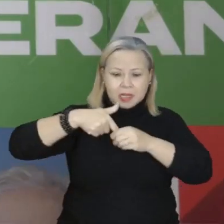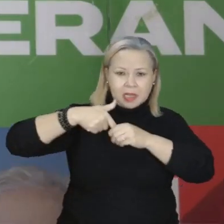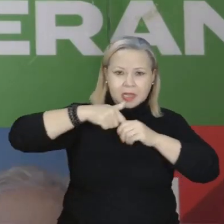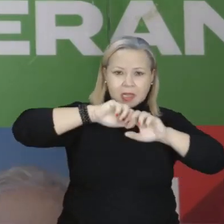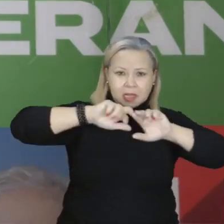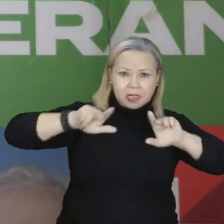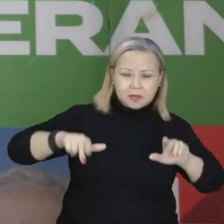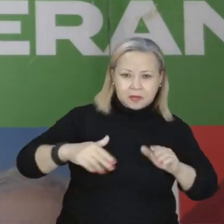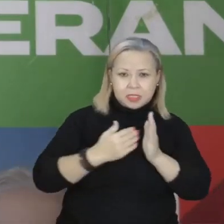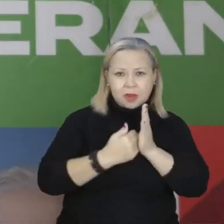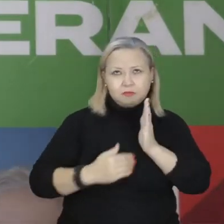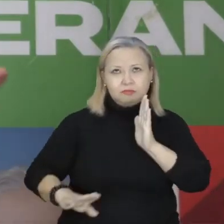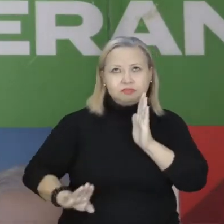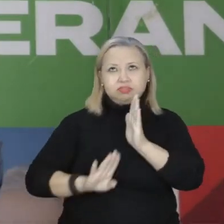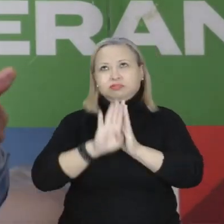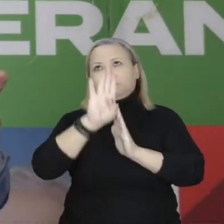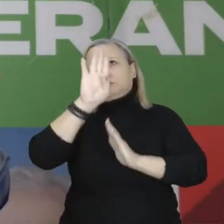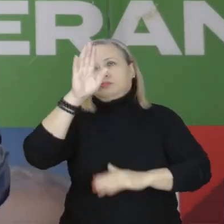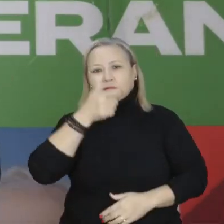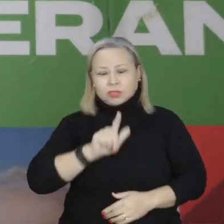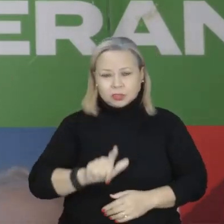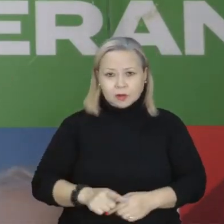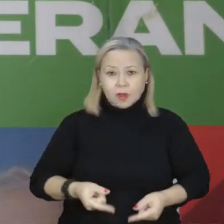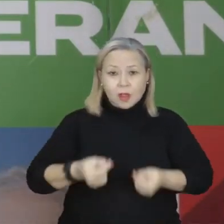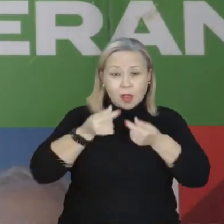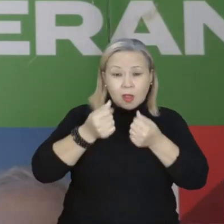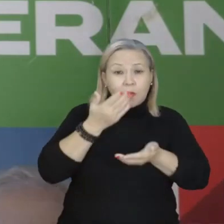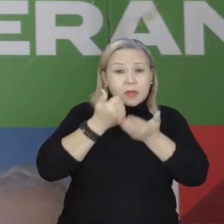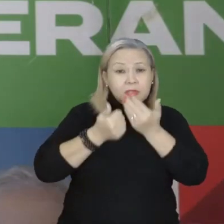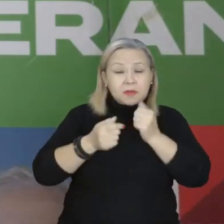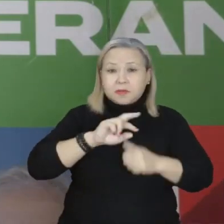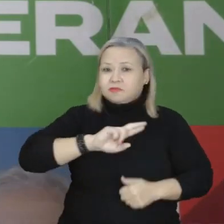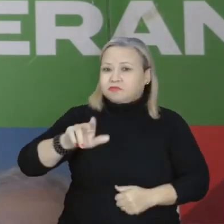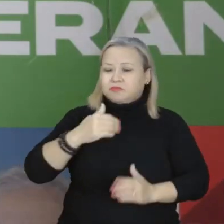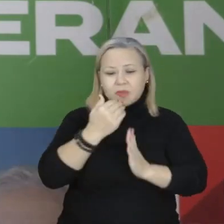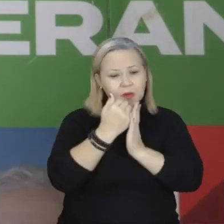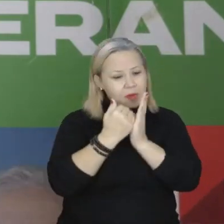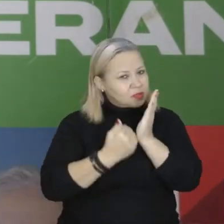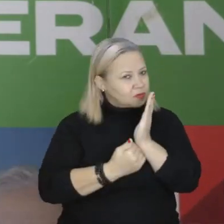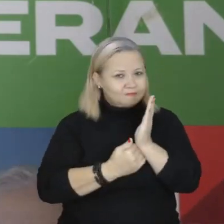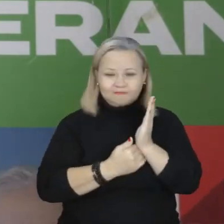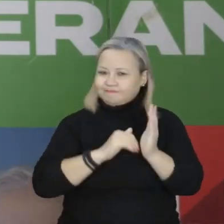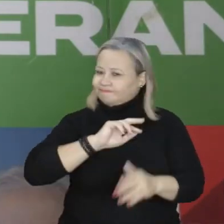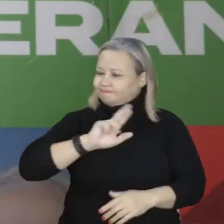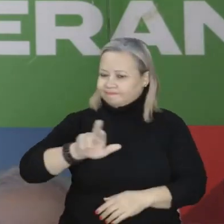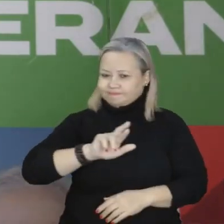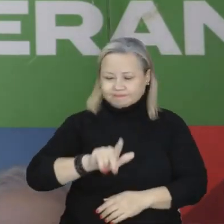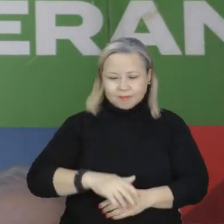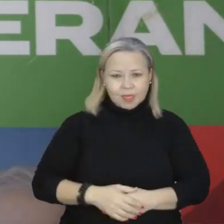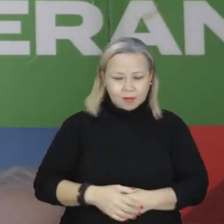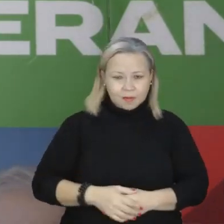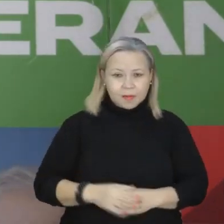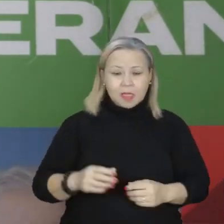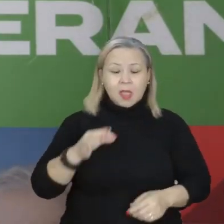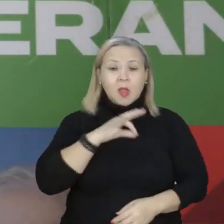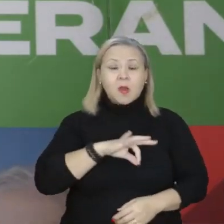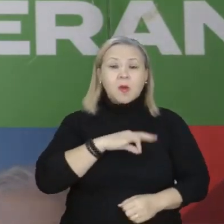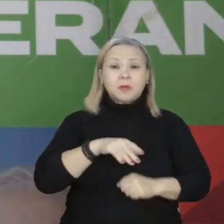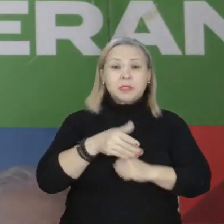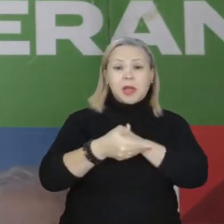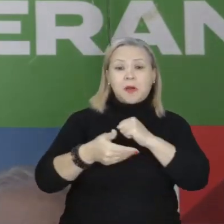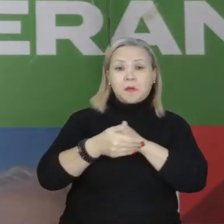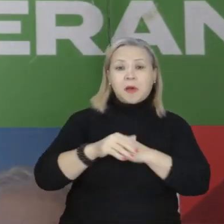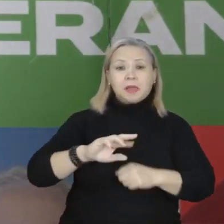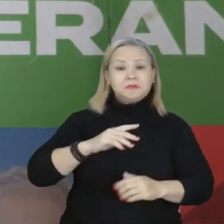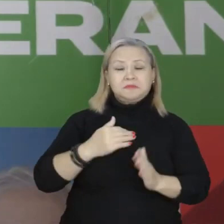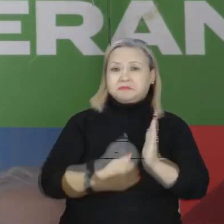vez. E o preço dos alimentos não baixaram até agora. O salário mínimo não é